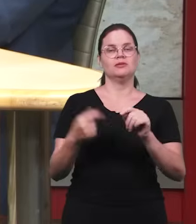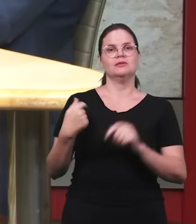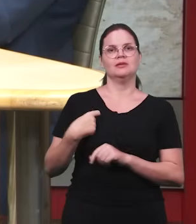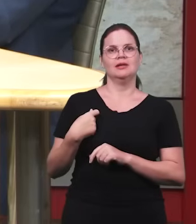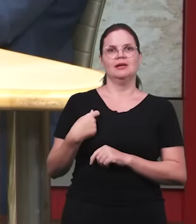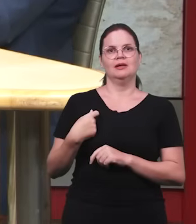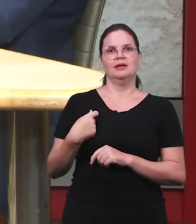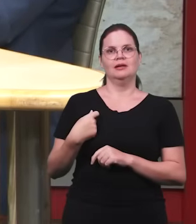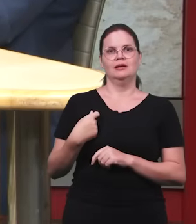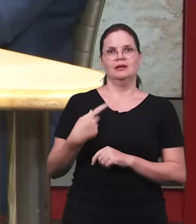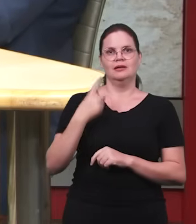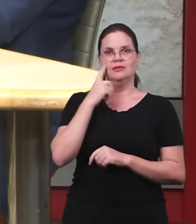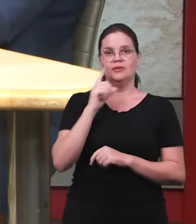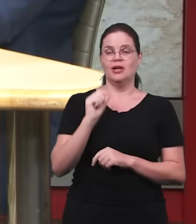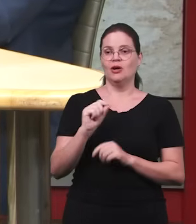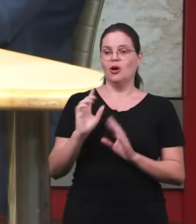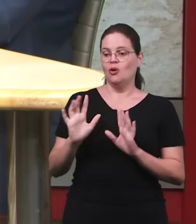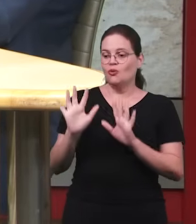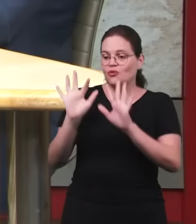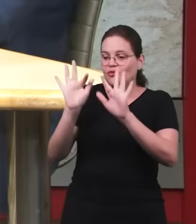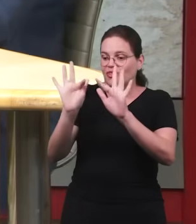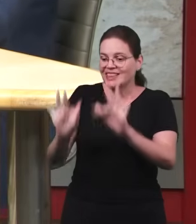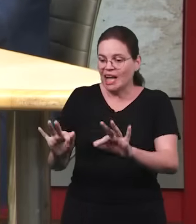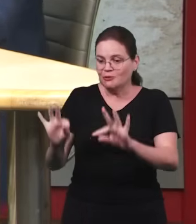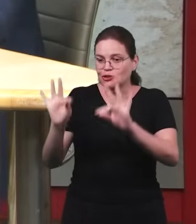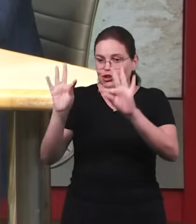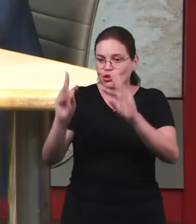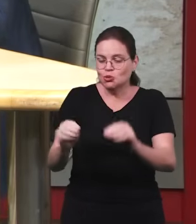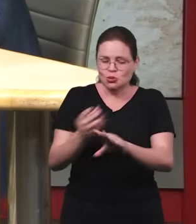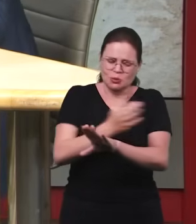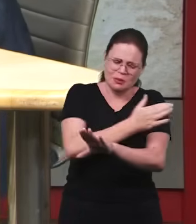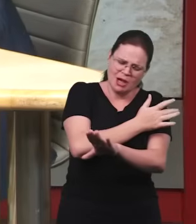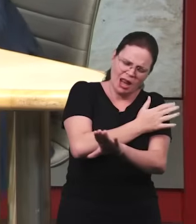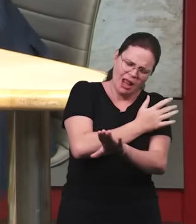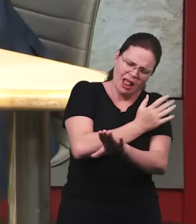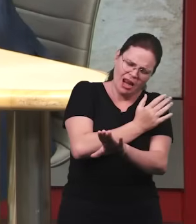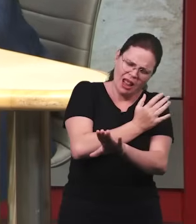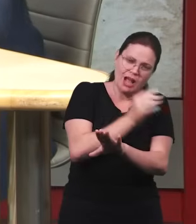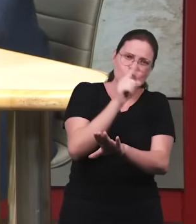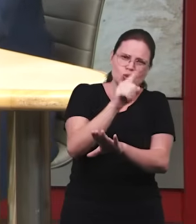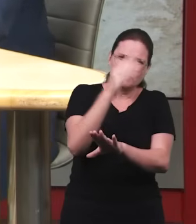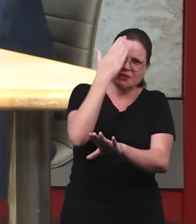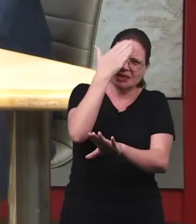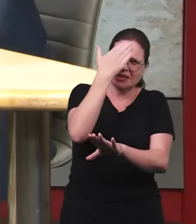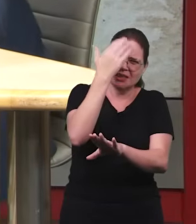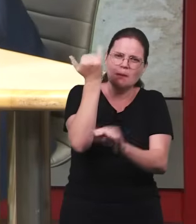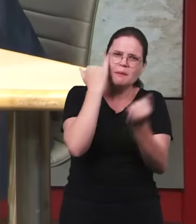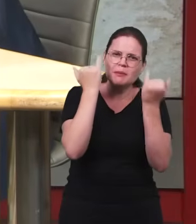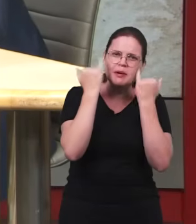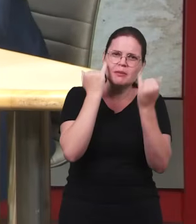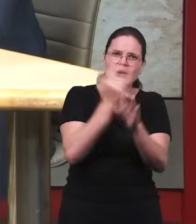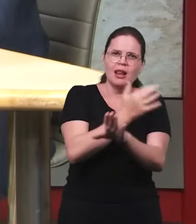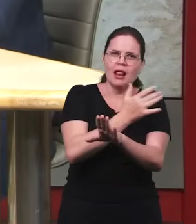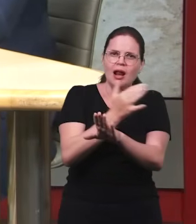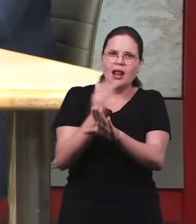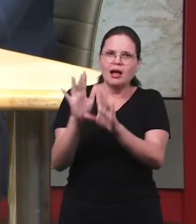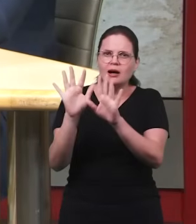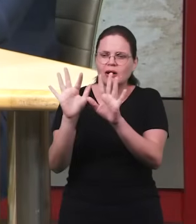é temer a Deus. O fim de tudo que se ouviu, tudo que você ouviu, o fim